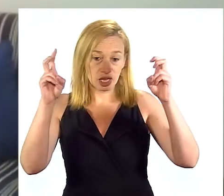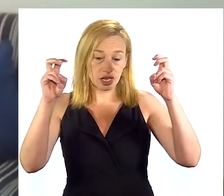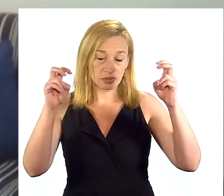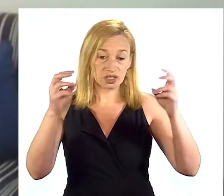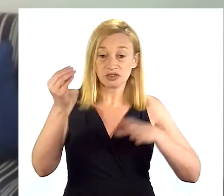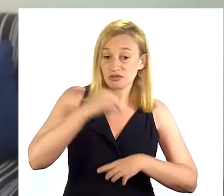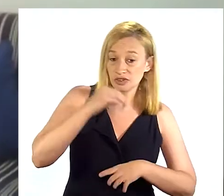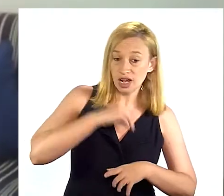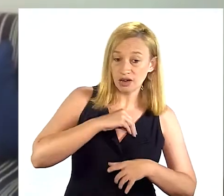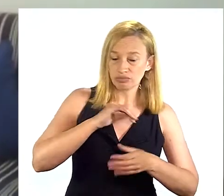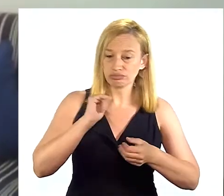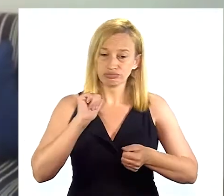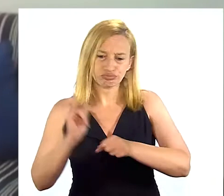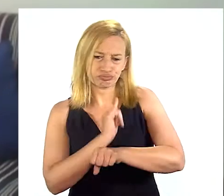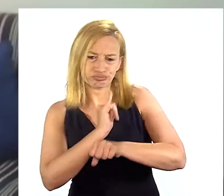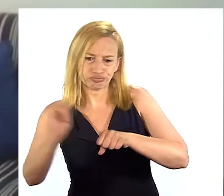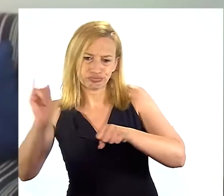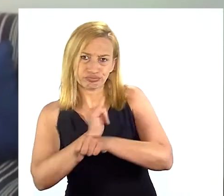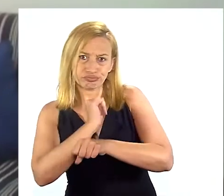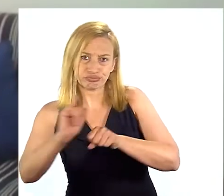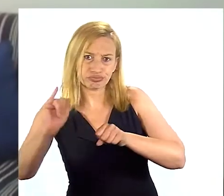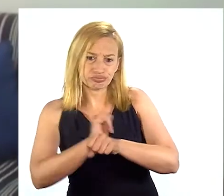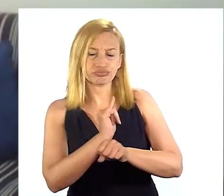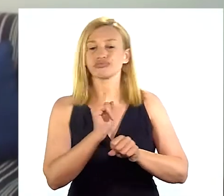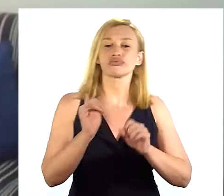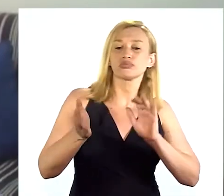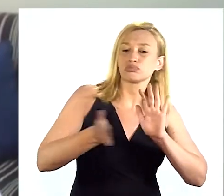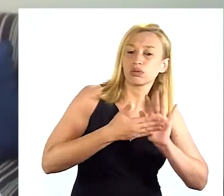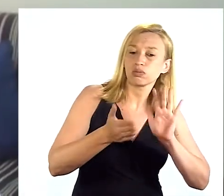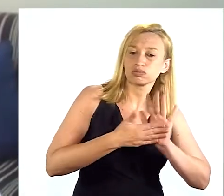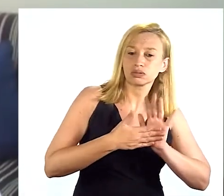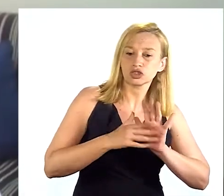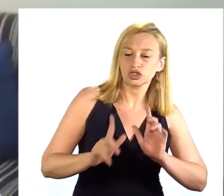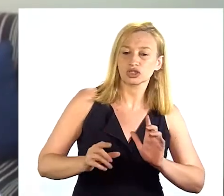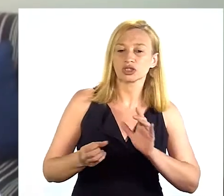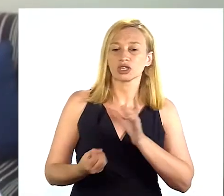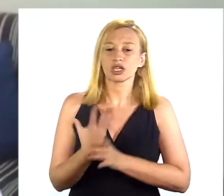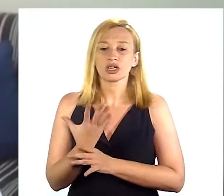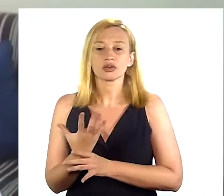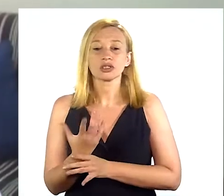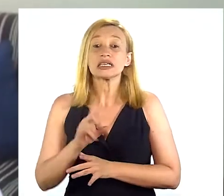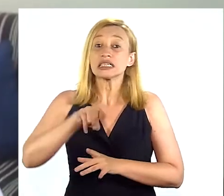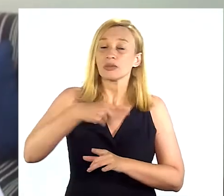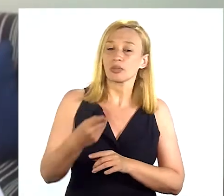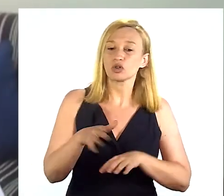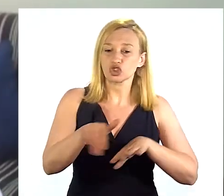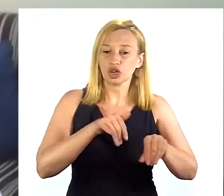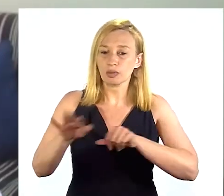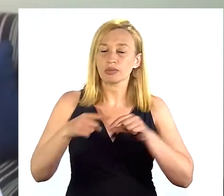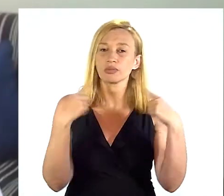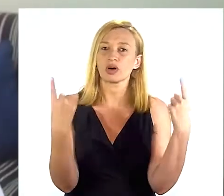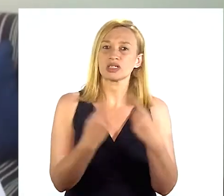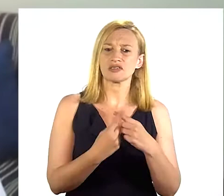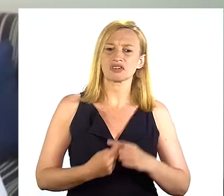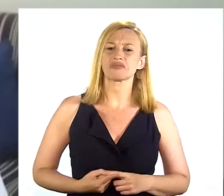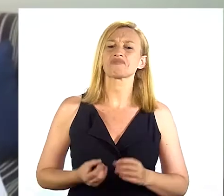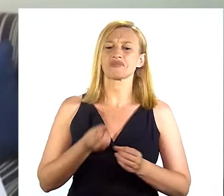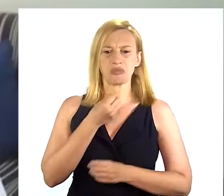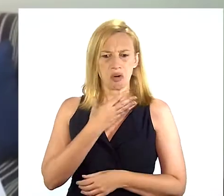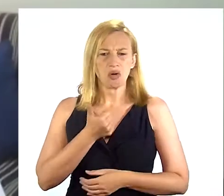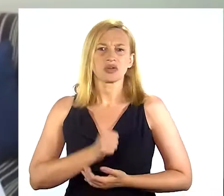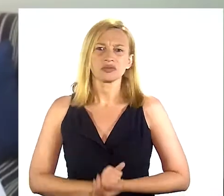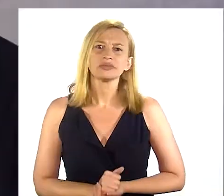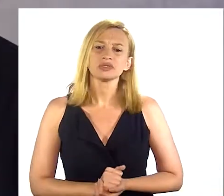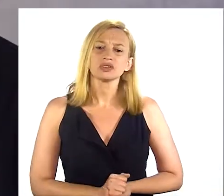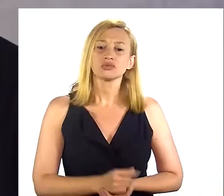fomos alinhando uma estratégia e uma proposta. Depois nós chamamos para uma reunião, que foi muito